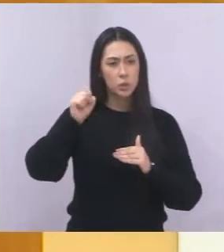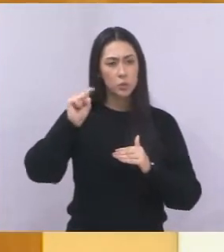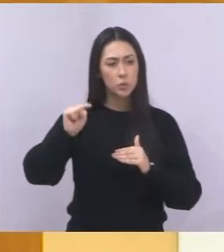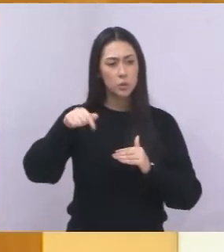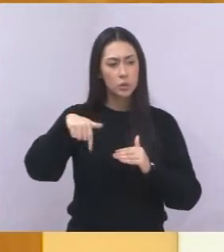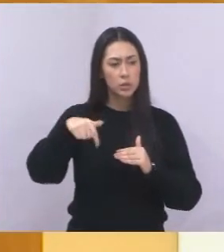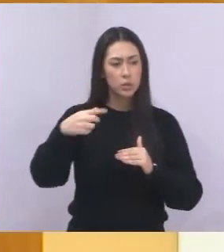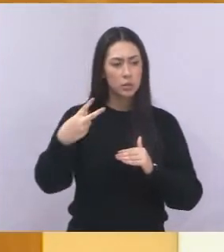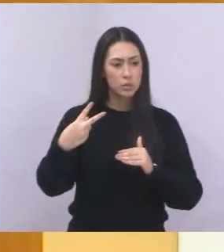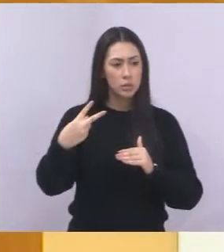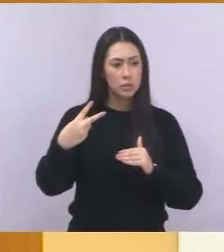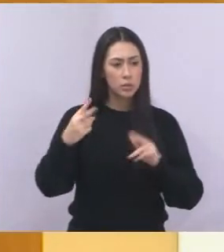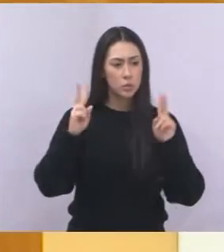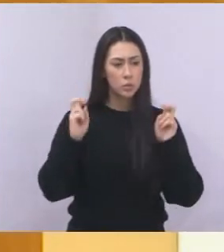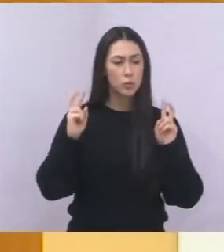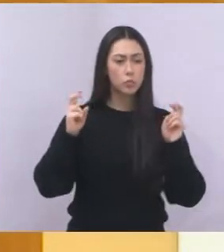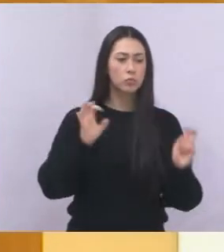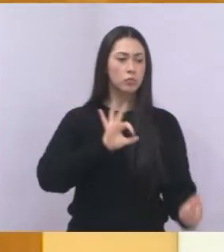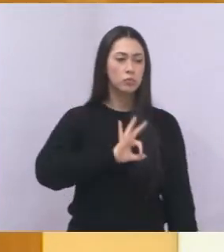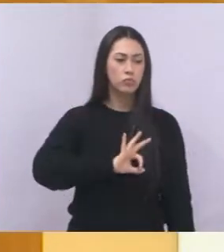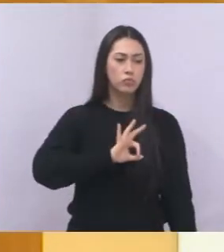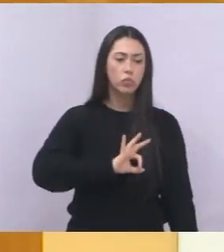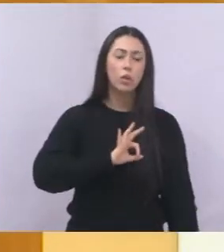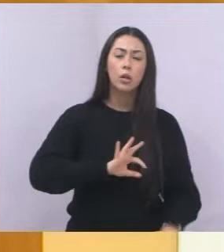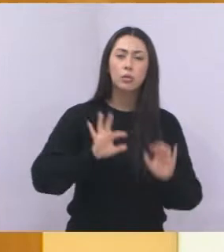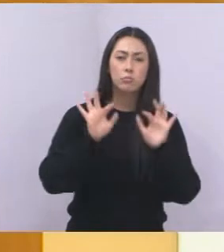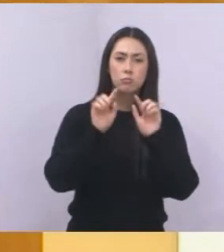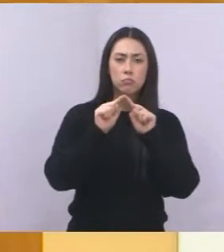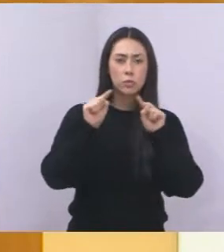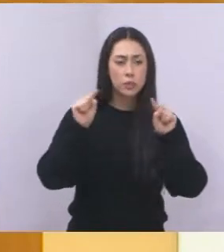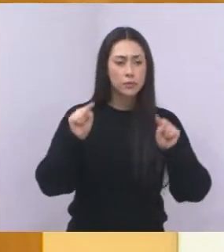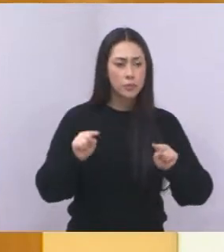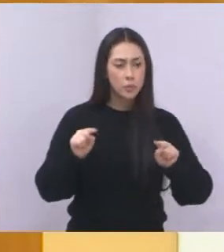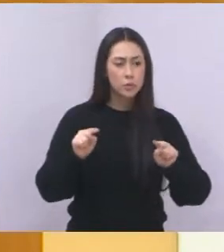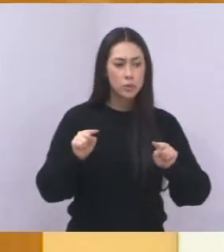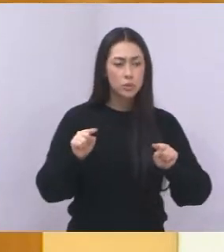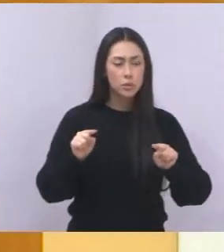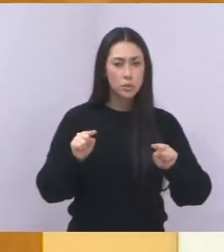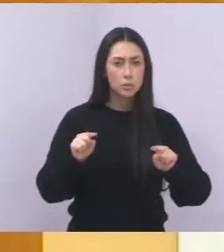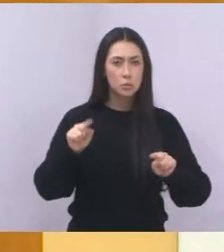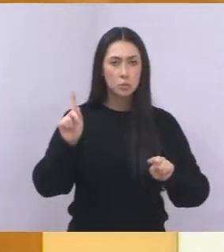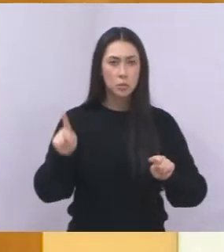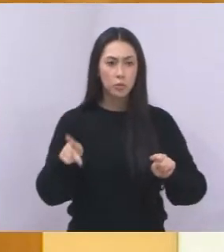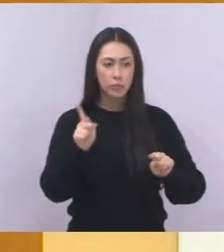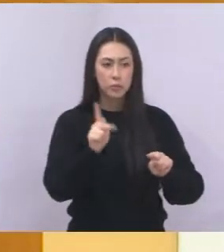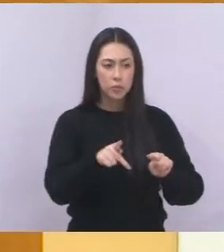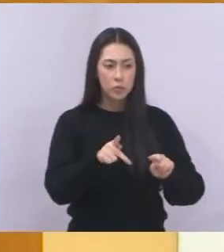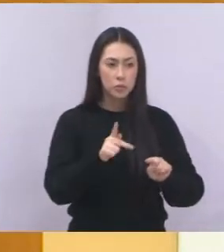a remuneração da contribuição dos servidores titulares do cargo efetivo de professor.